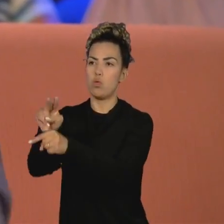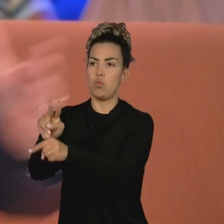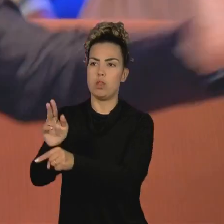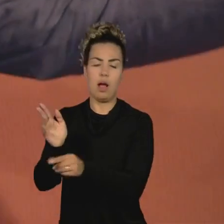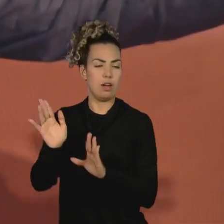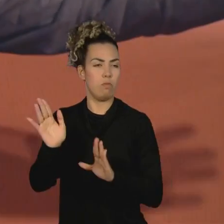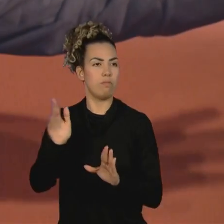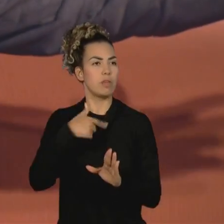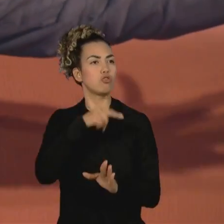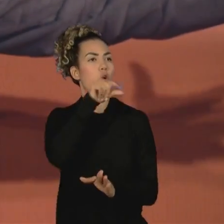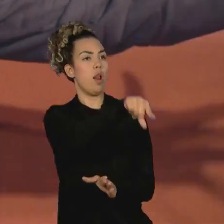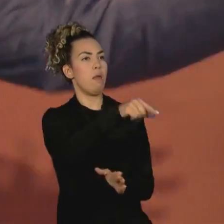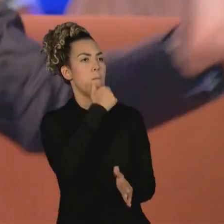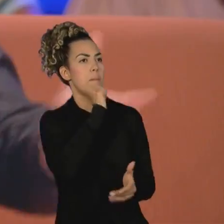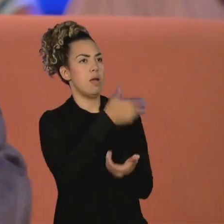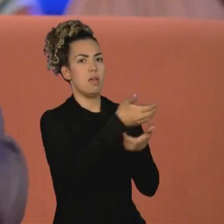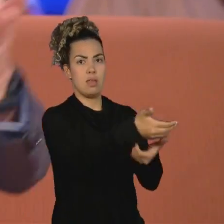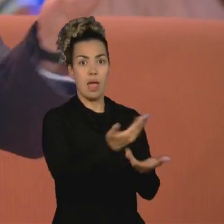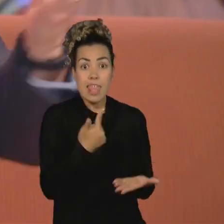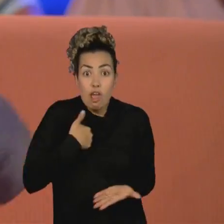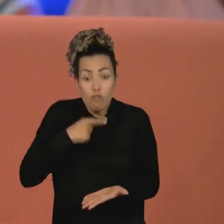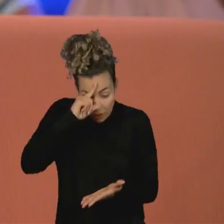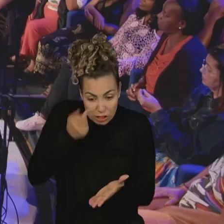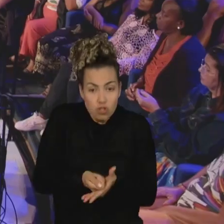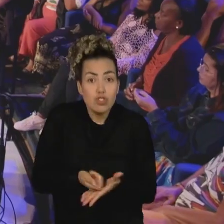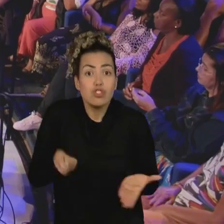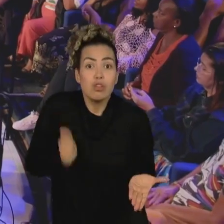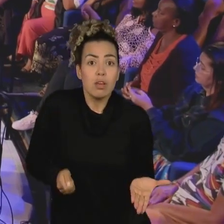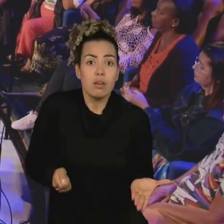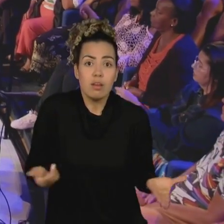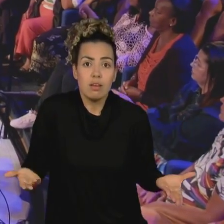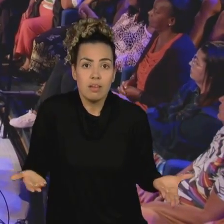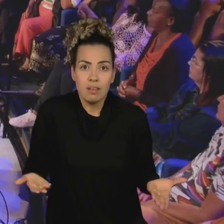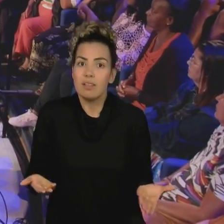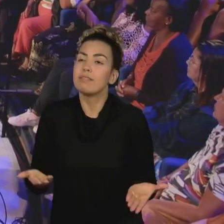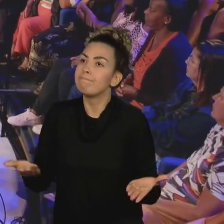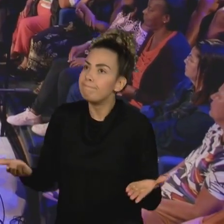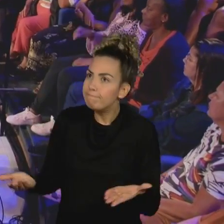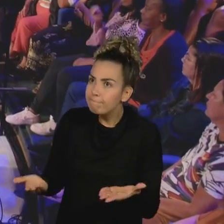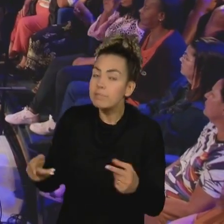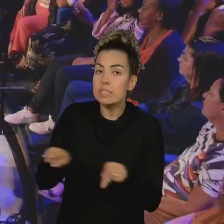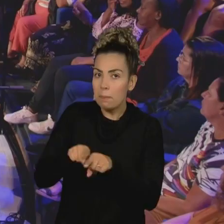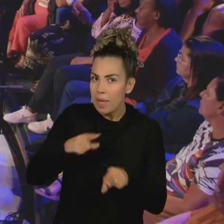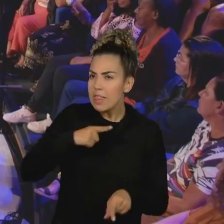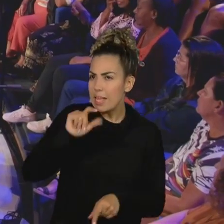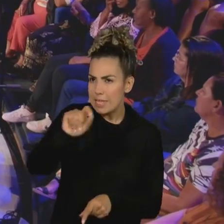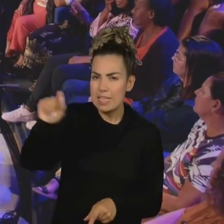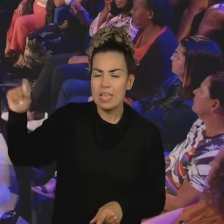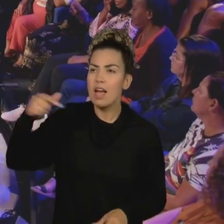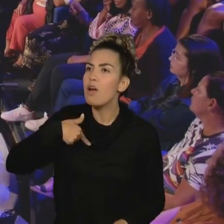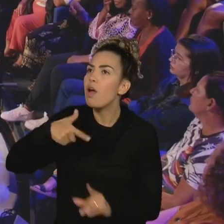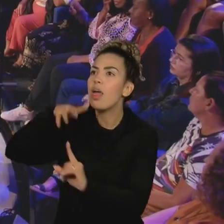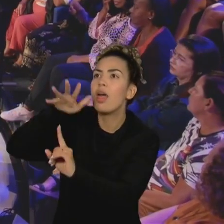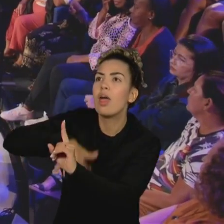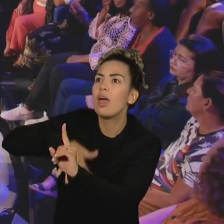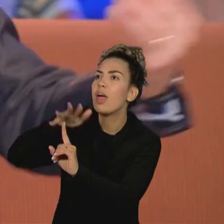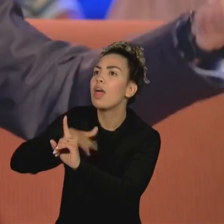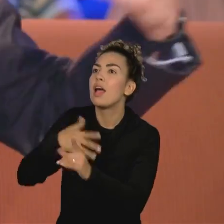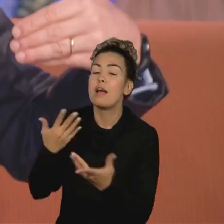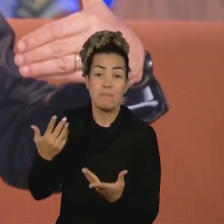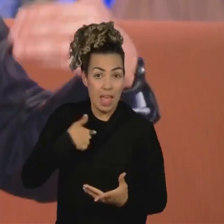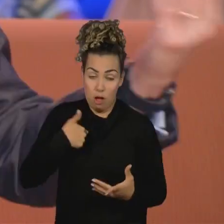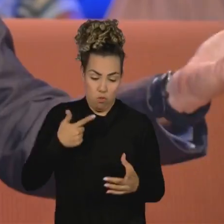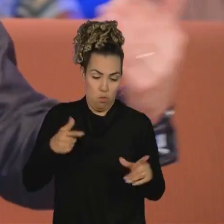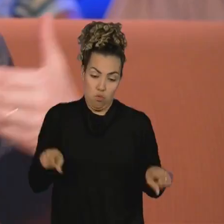não... Falando com os músicos aqui também, que são, evidentemente, eu sou fã, e queria ter uma outra encarnação, você músico. Eu só não fui músico porque